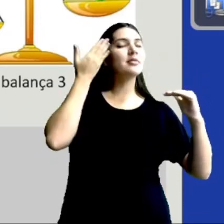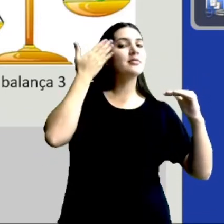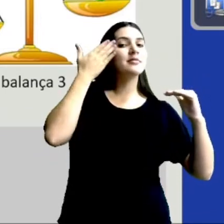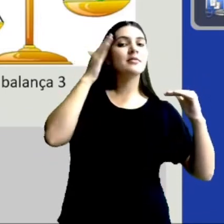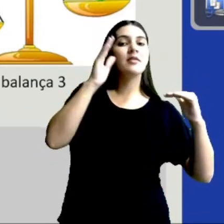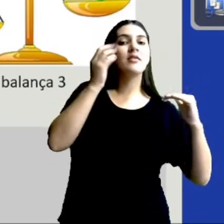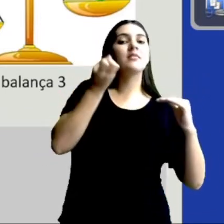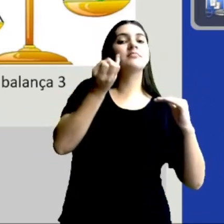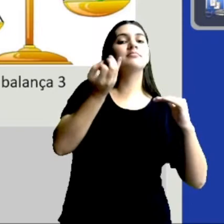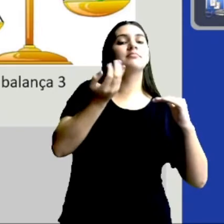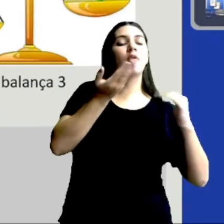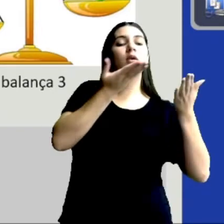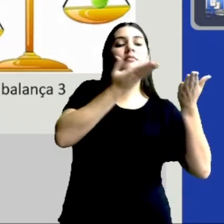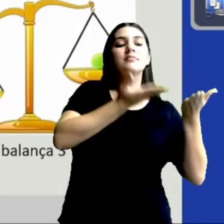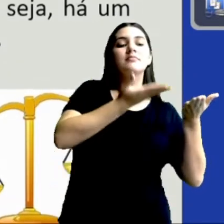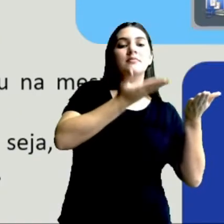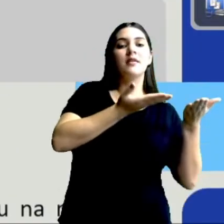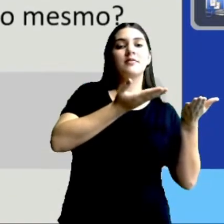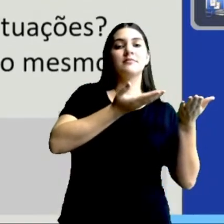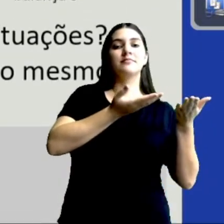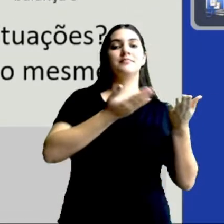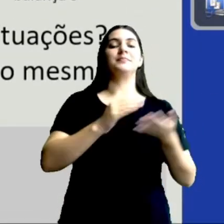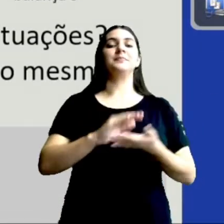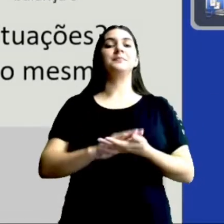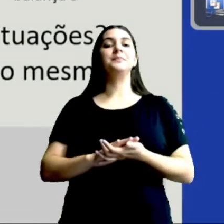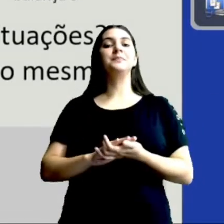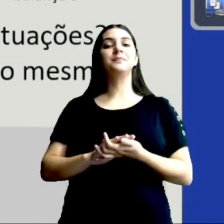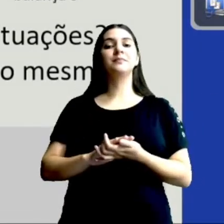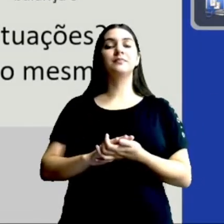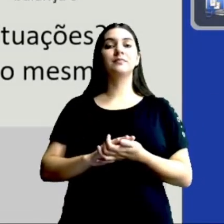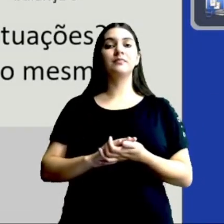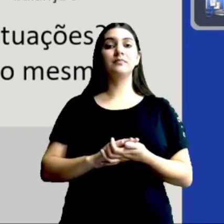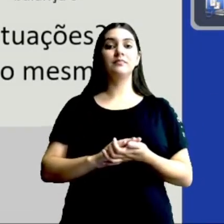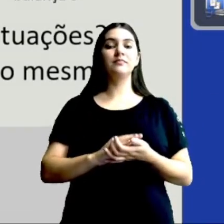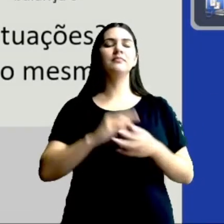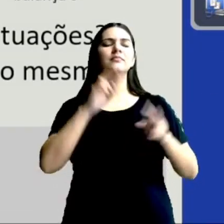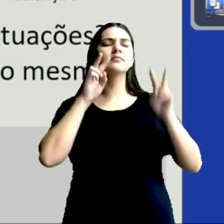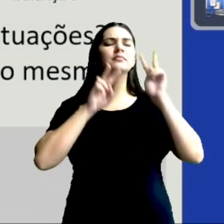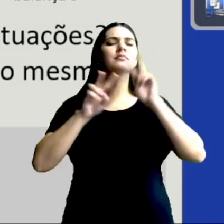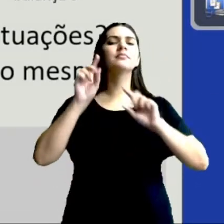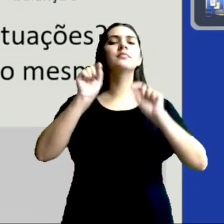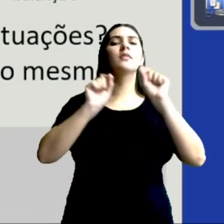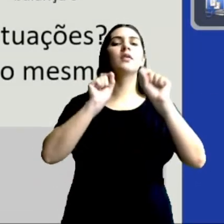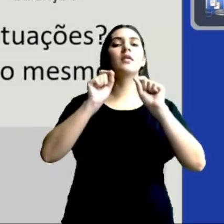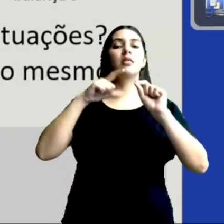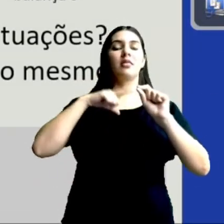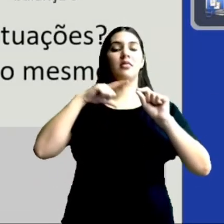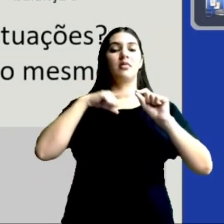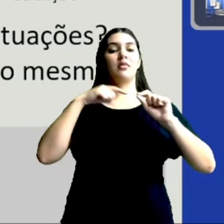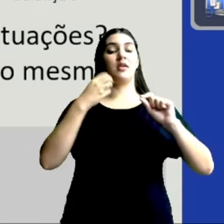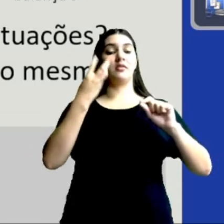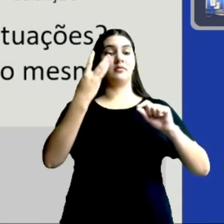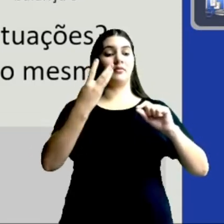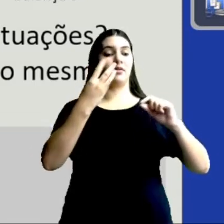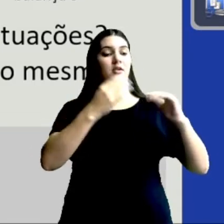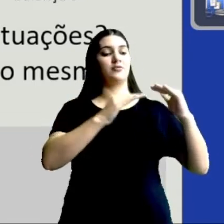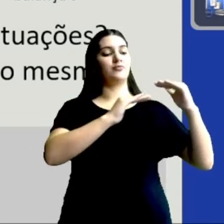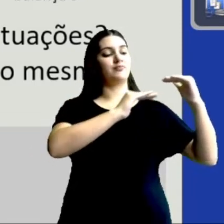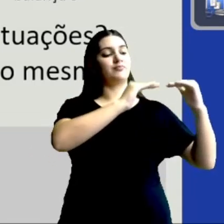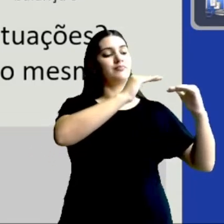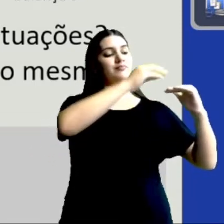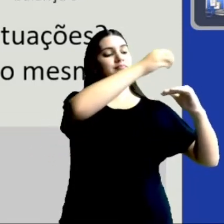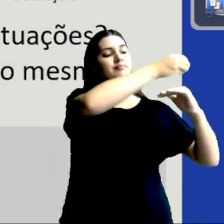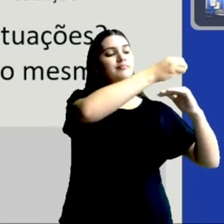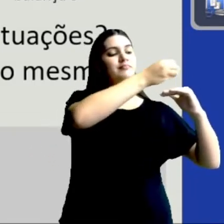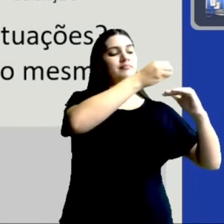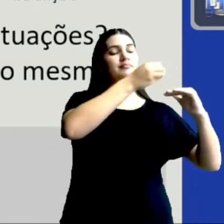alguns pesos conhecidos. Volta aqui o slide que ele passou, né? Então, tem 3 barrinhas com peso desconhecido e